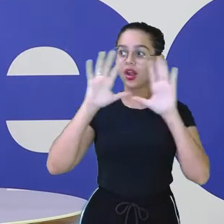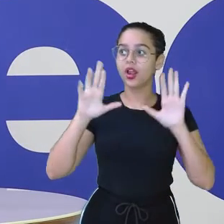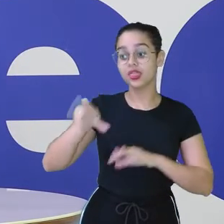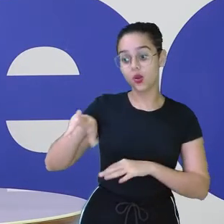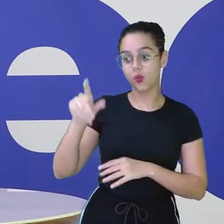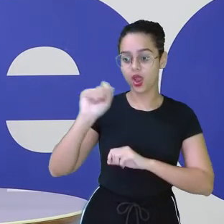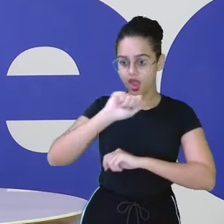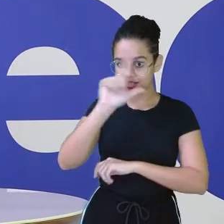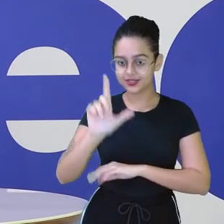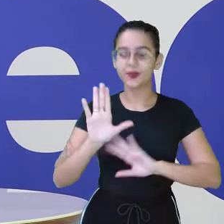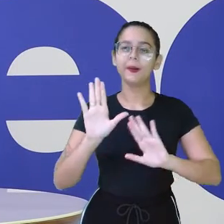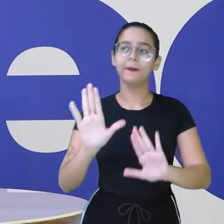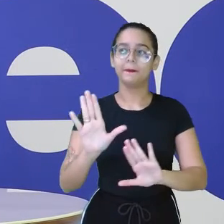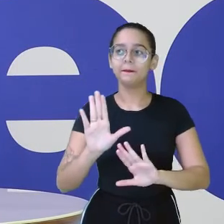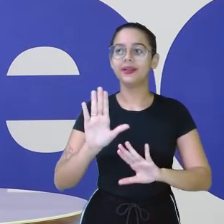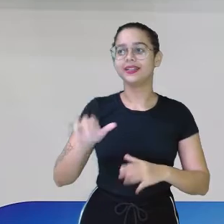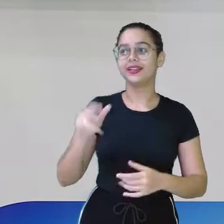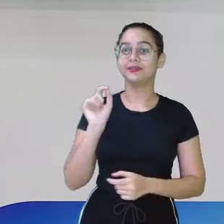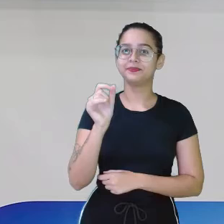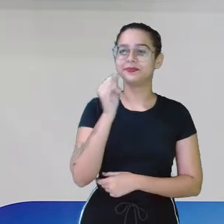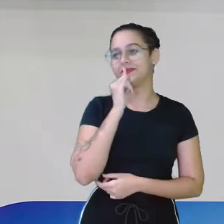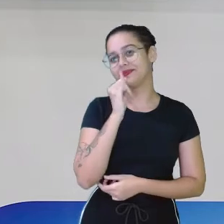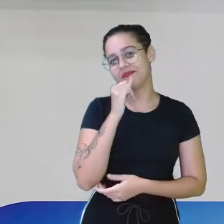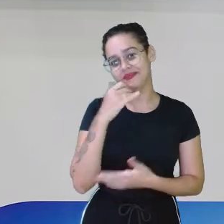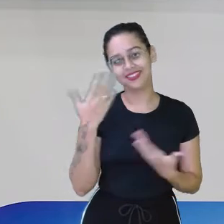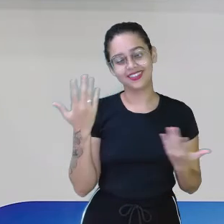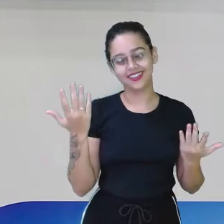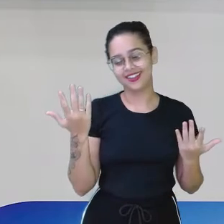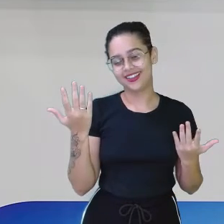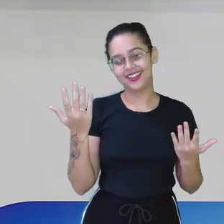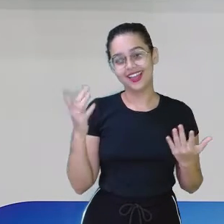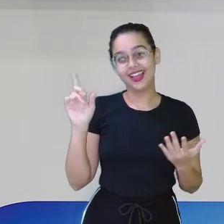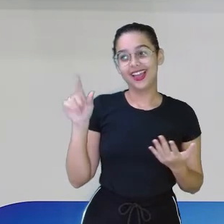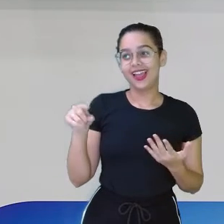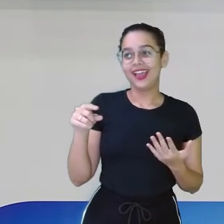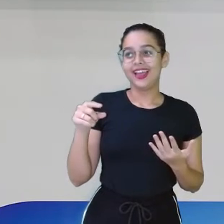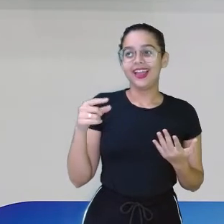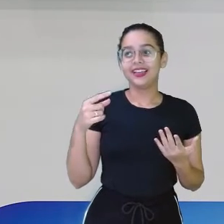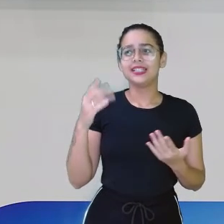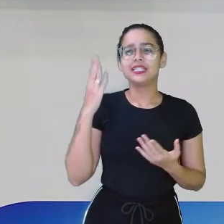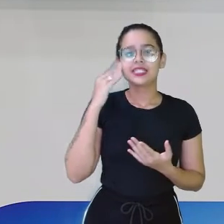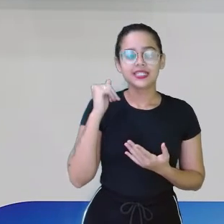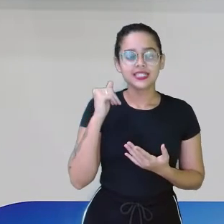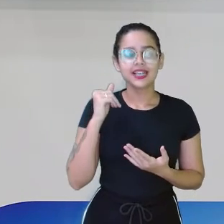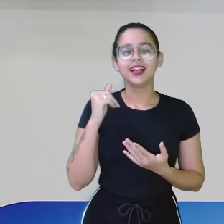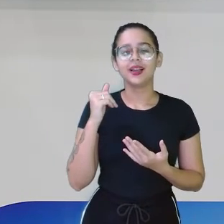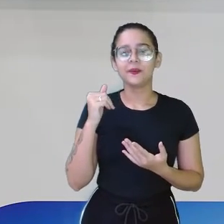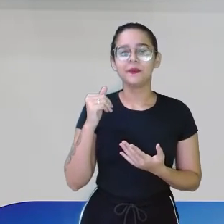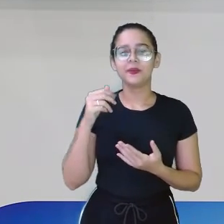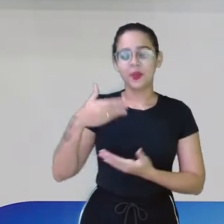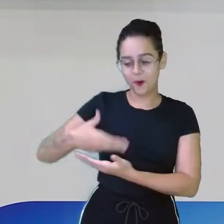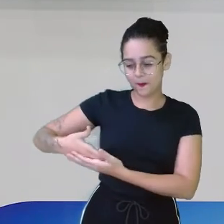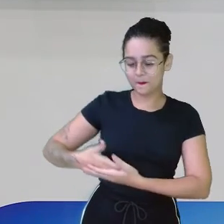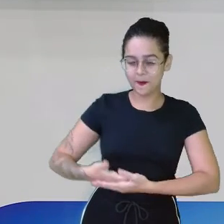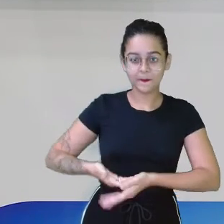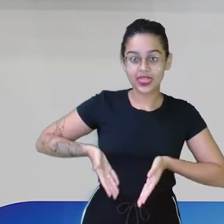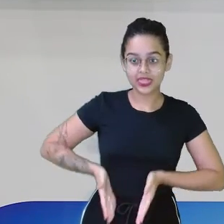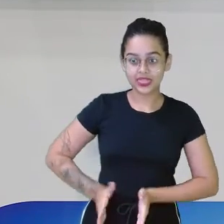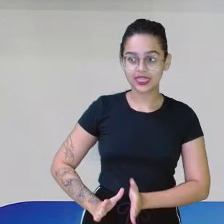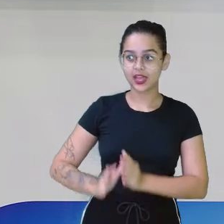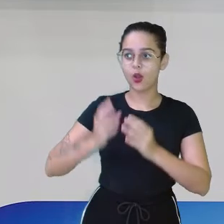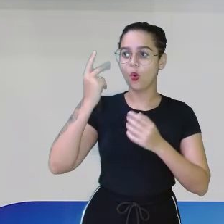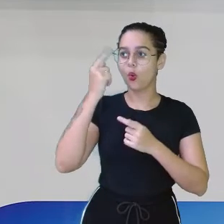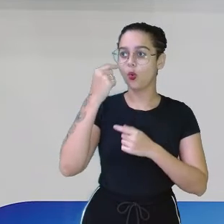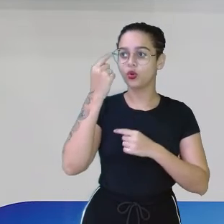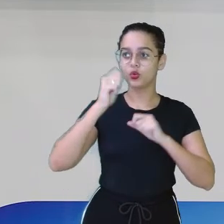azuis, mas... É o seguinte... É uma coisa, né? Sabe aquele negócio, gente, que o bebê nasce com o olho